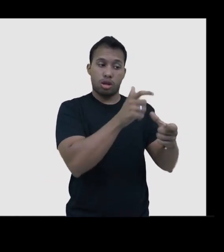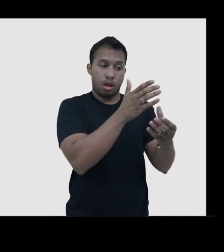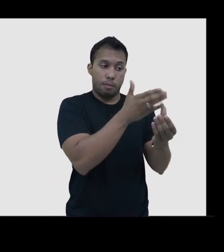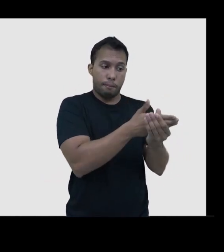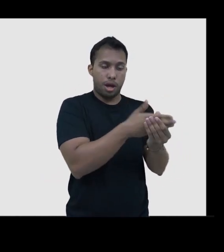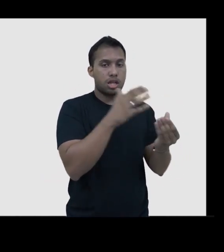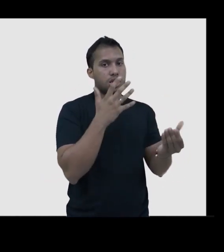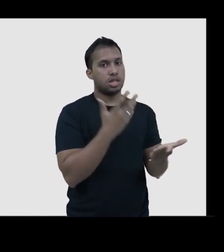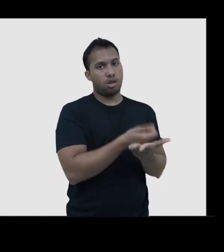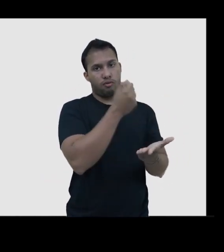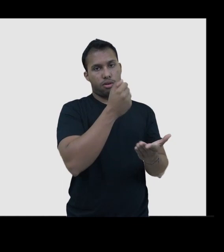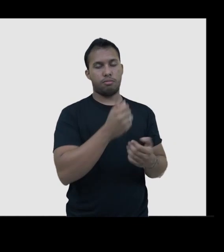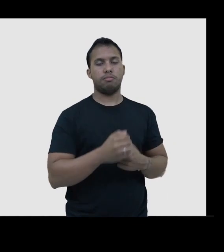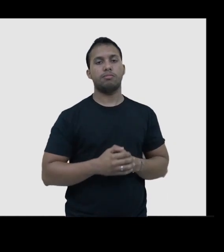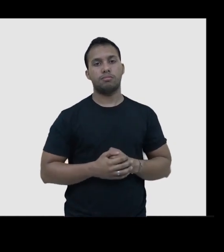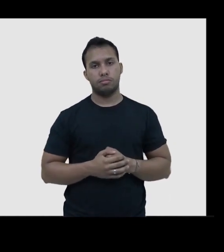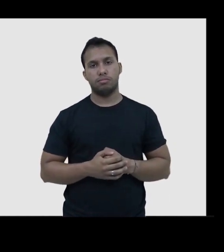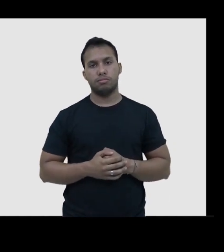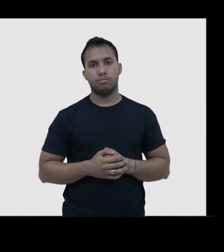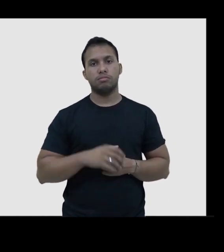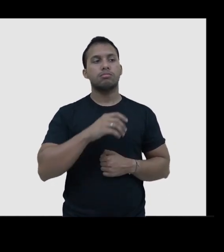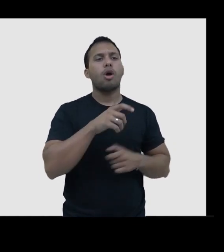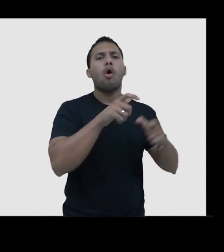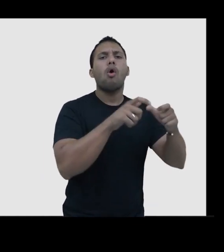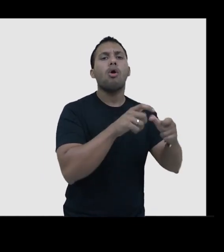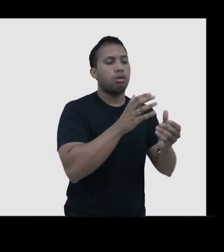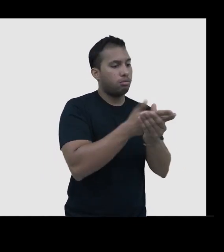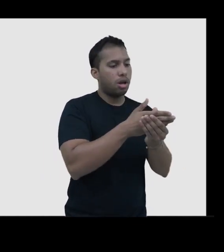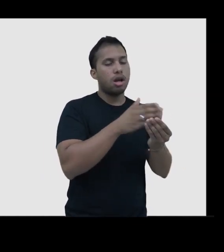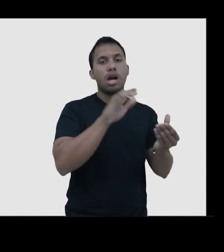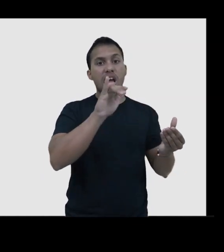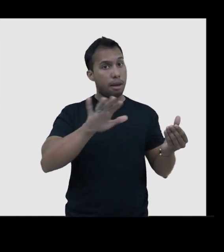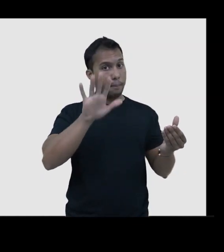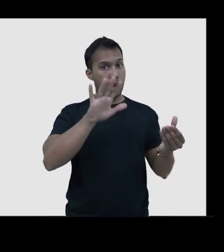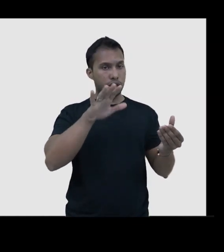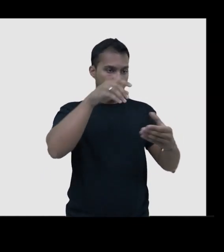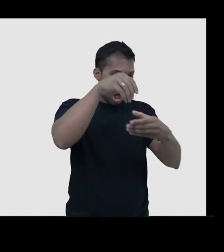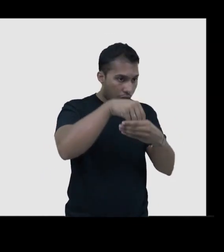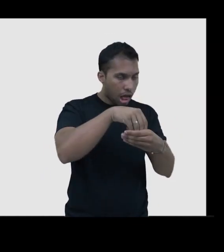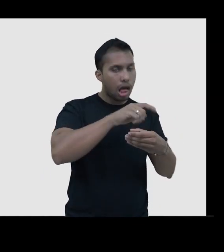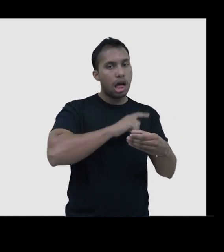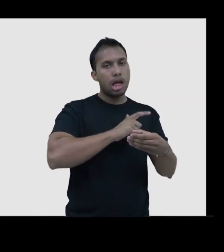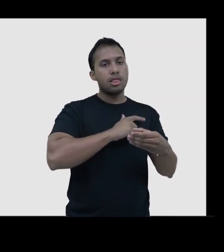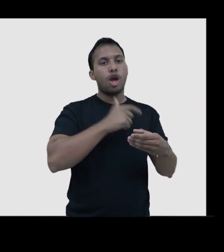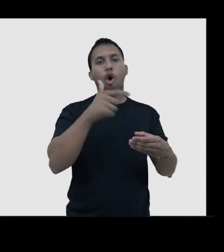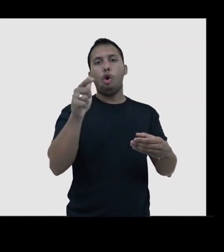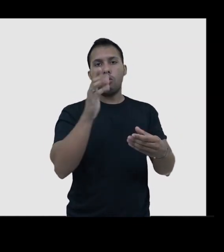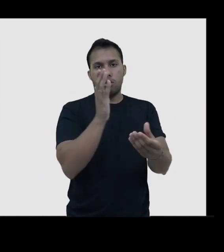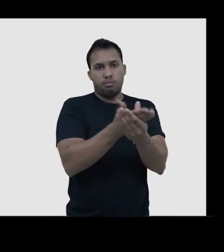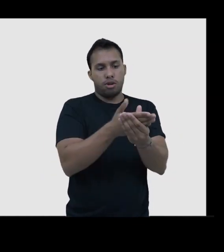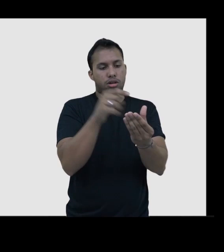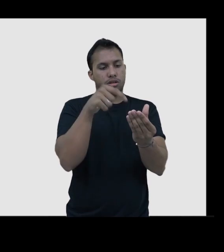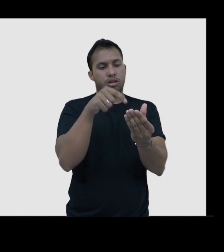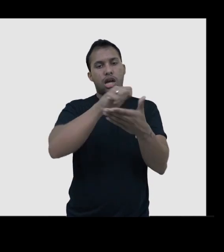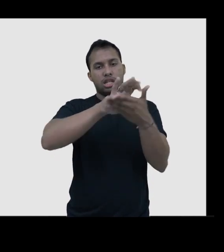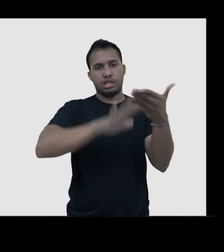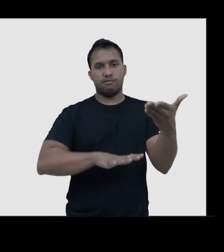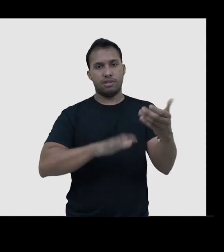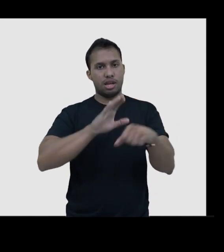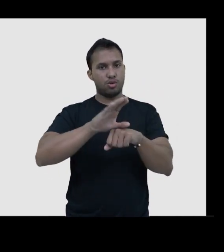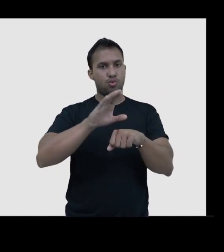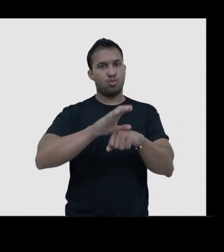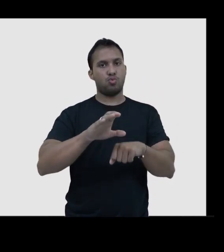Vou escolher um local para a gente salvar essa aula final. Vou deixar salvo aqui, em imagens, atividade do curso de